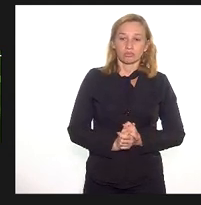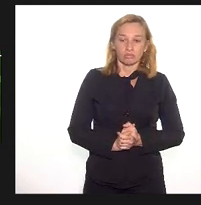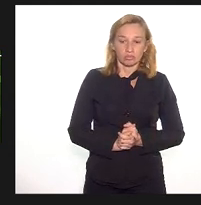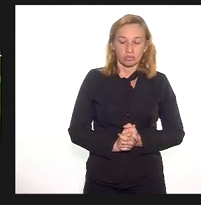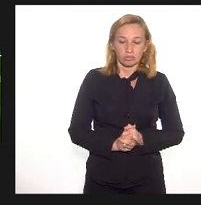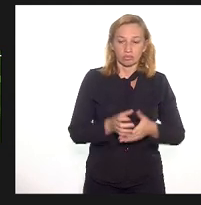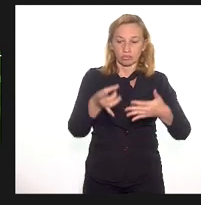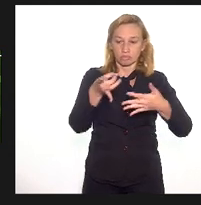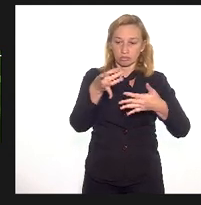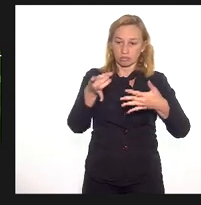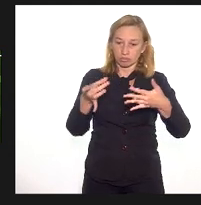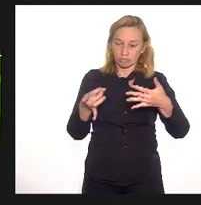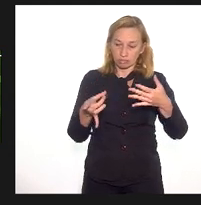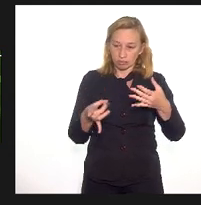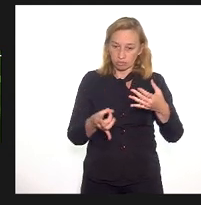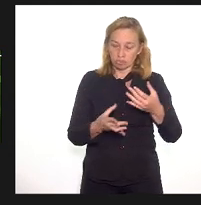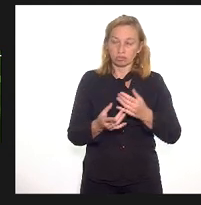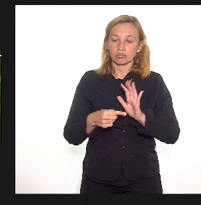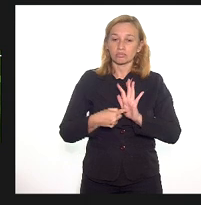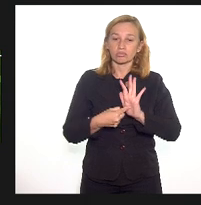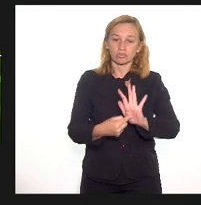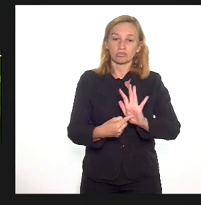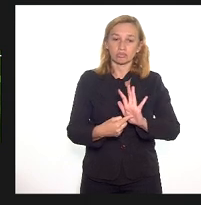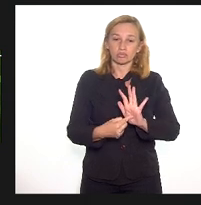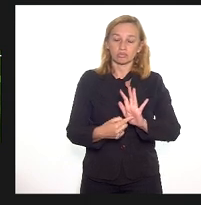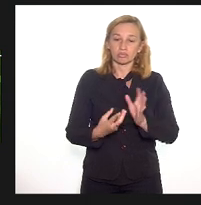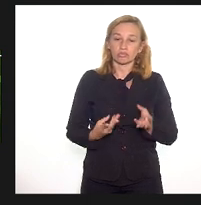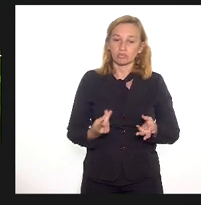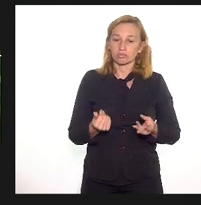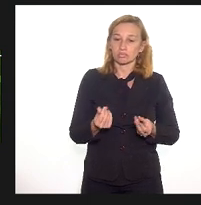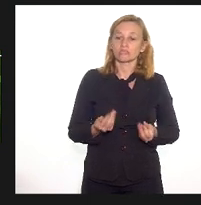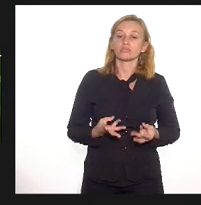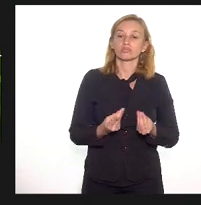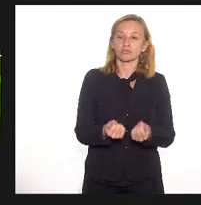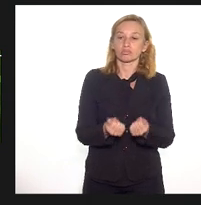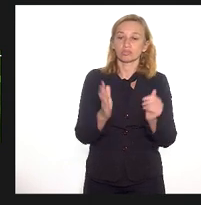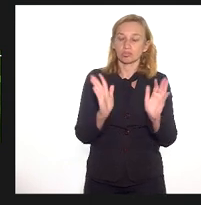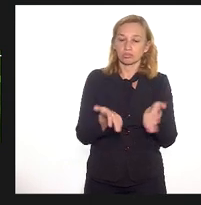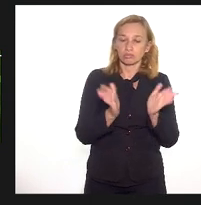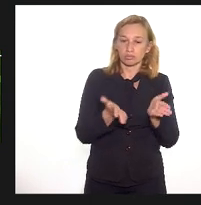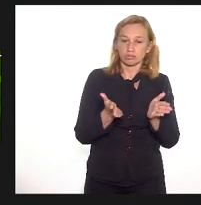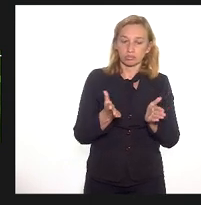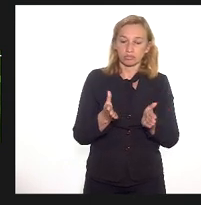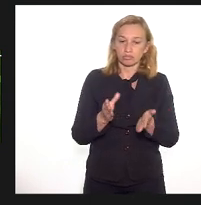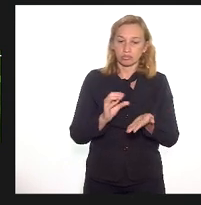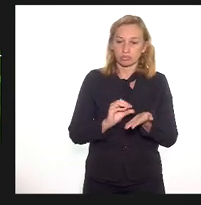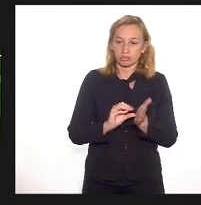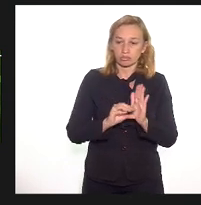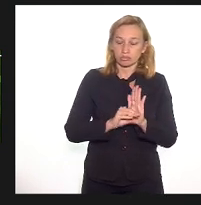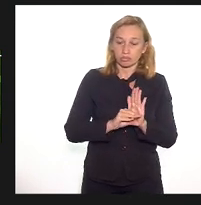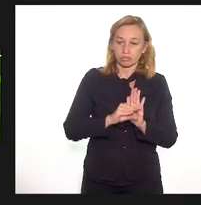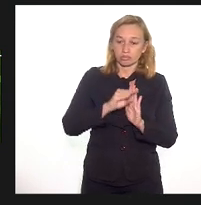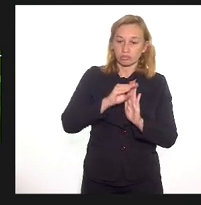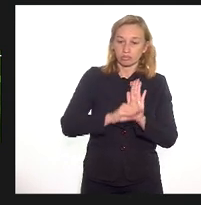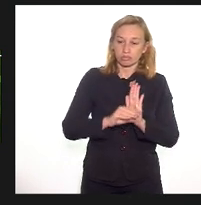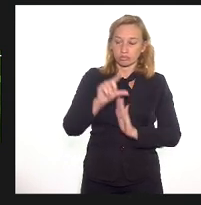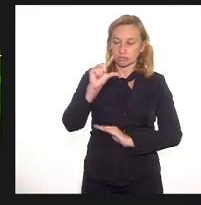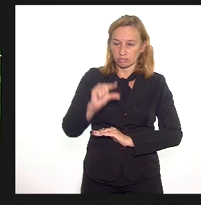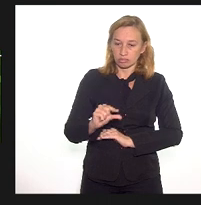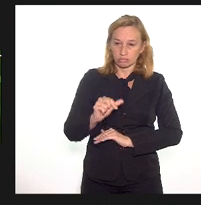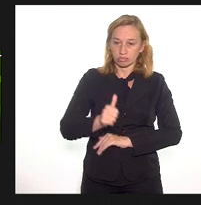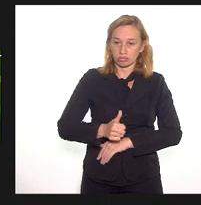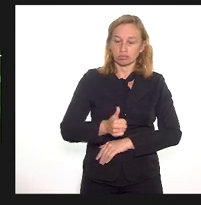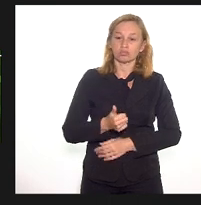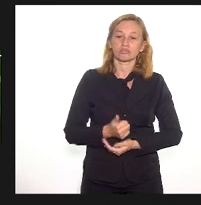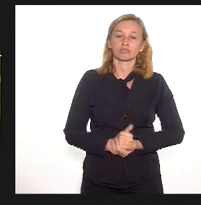né, um detalhamento, ou seja, a identificação do gasto hoje consolidado no menor nível. Consequentemente, esse gasto no